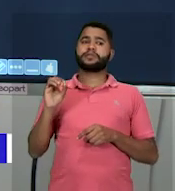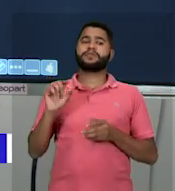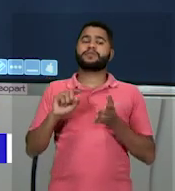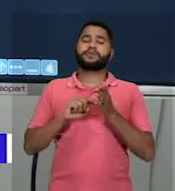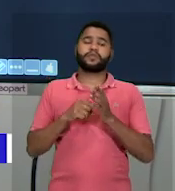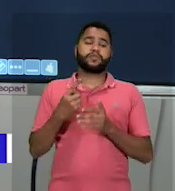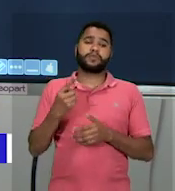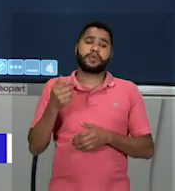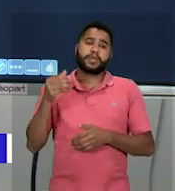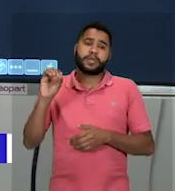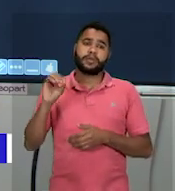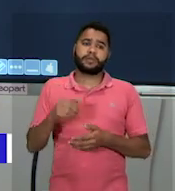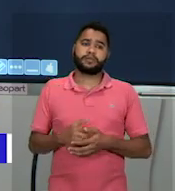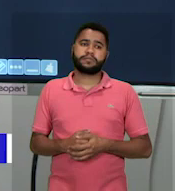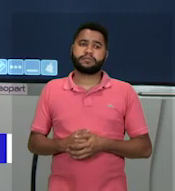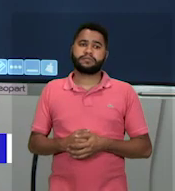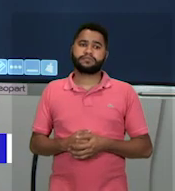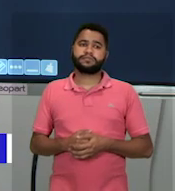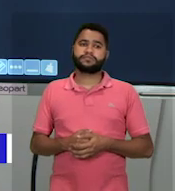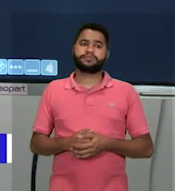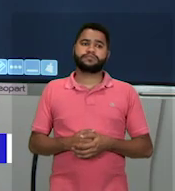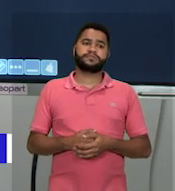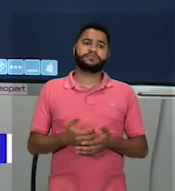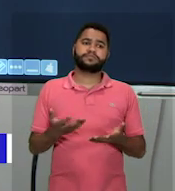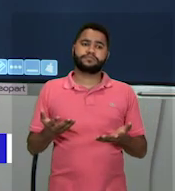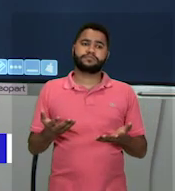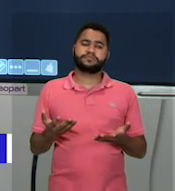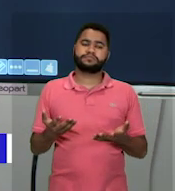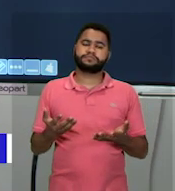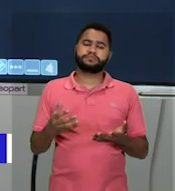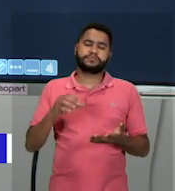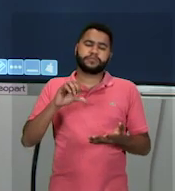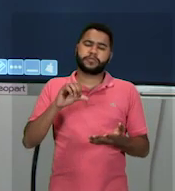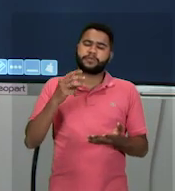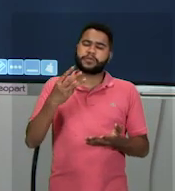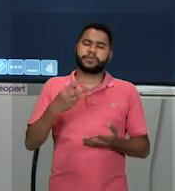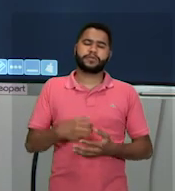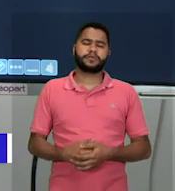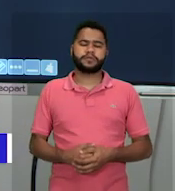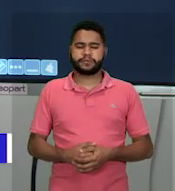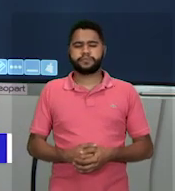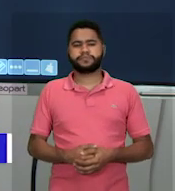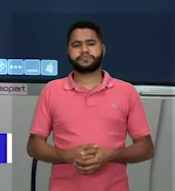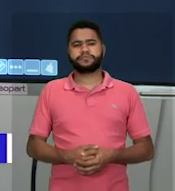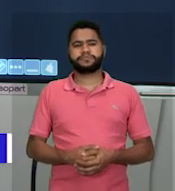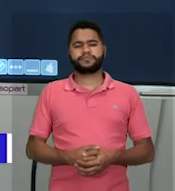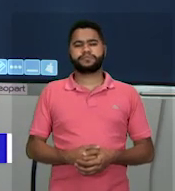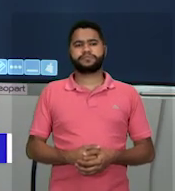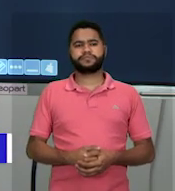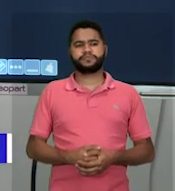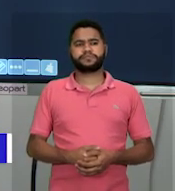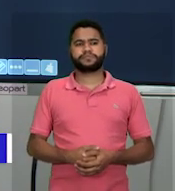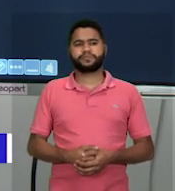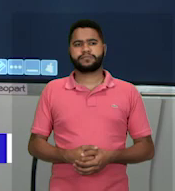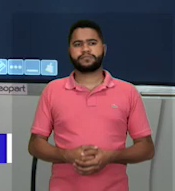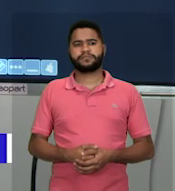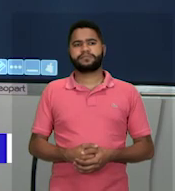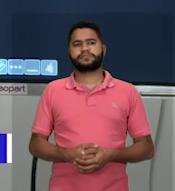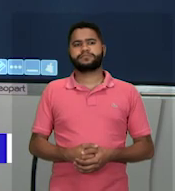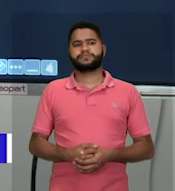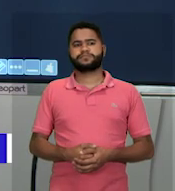você multiplica 9,3 por 10? Simplesmente chega essa vírgula, uma casa para a direita vai dar